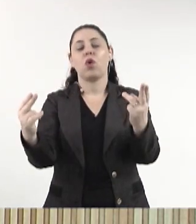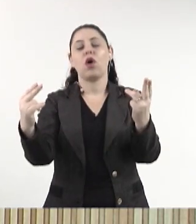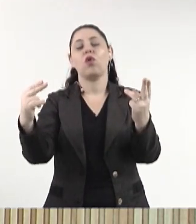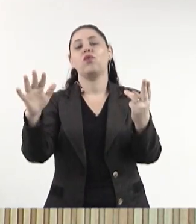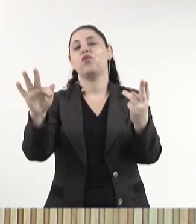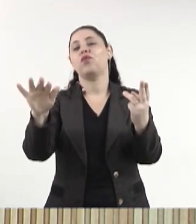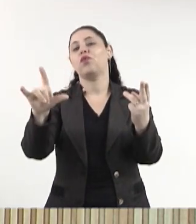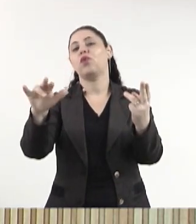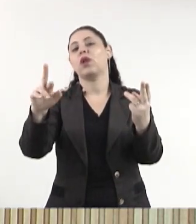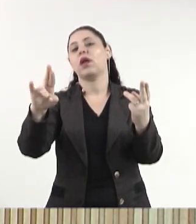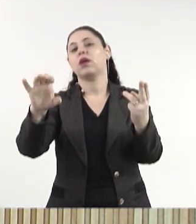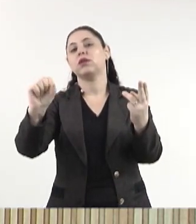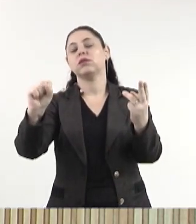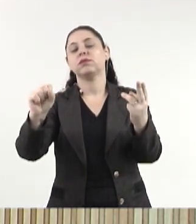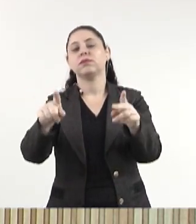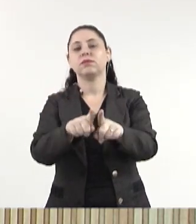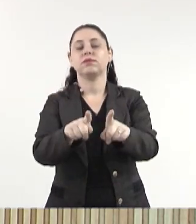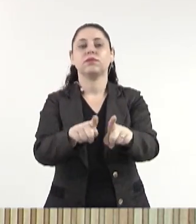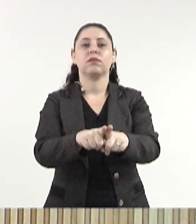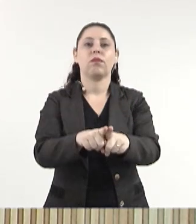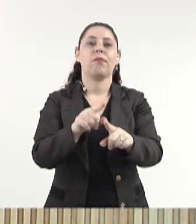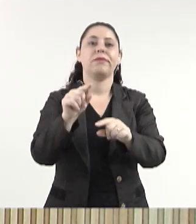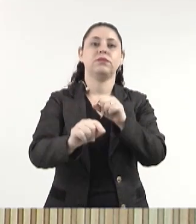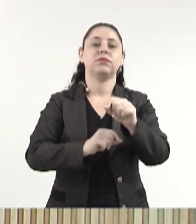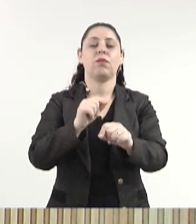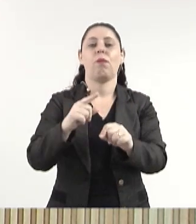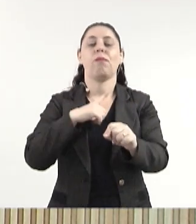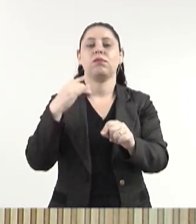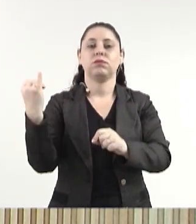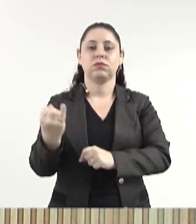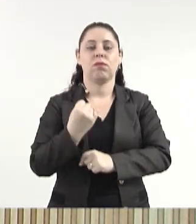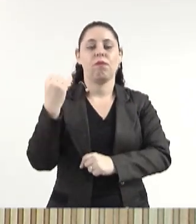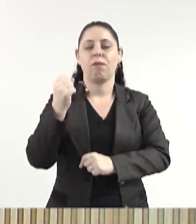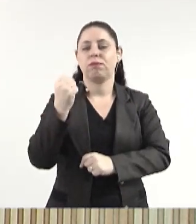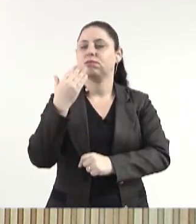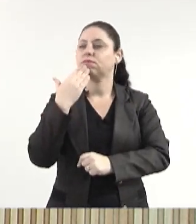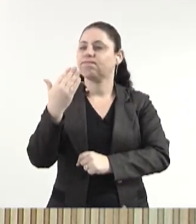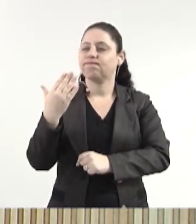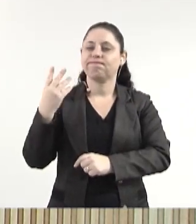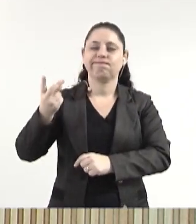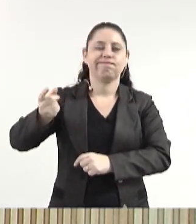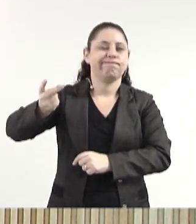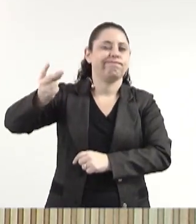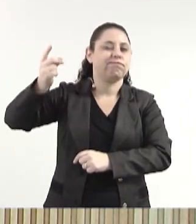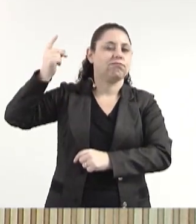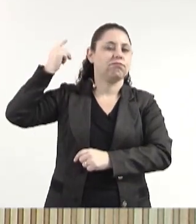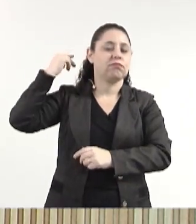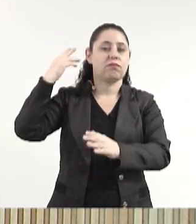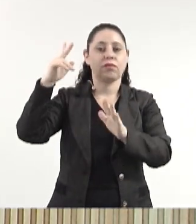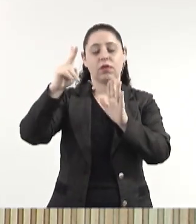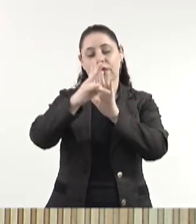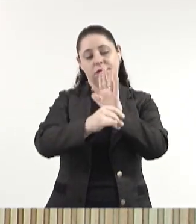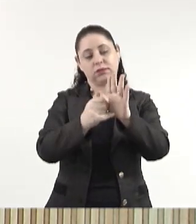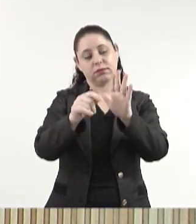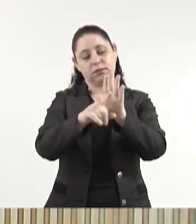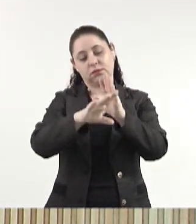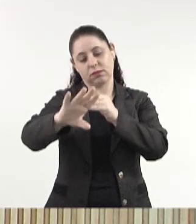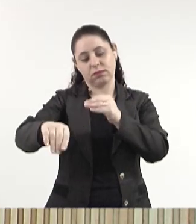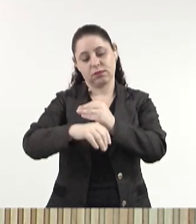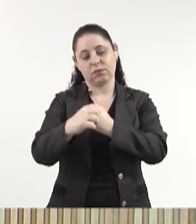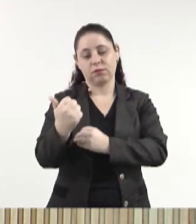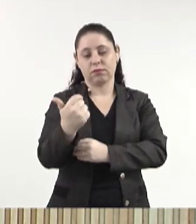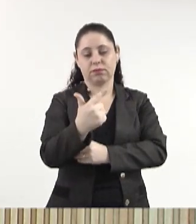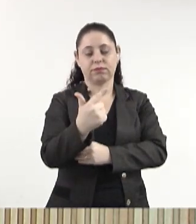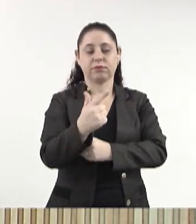peritos forenses na especialidade papiloscopistas, uma demanda bastante antiga da categoria. Esse foi o projeto de lei complementar de número 12 do